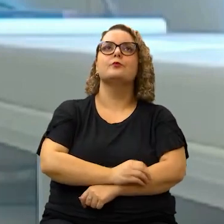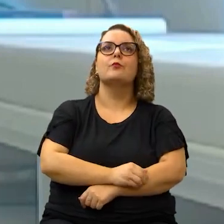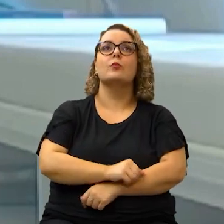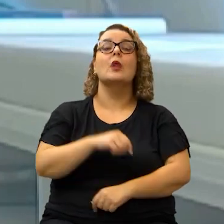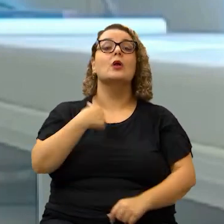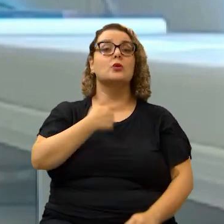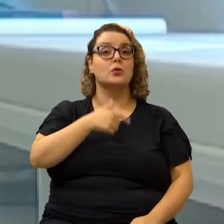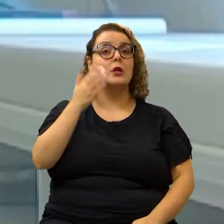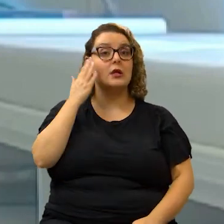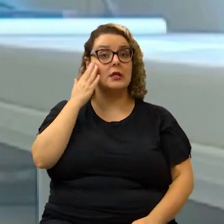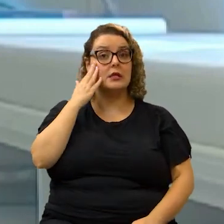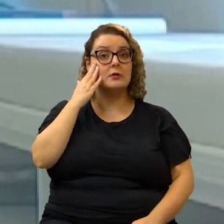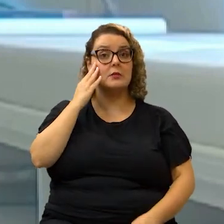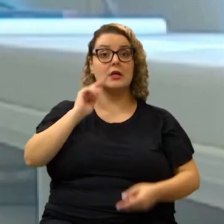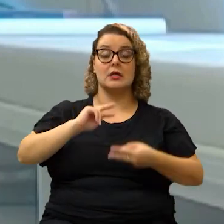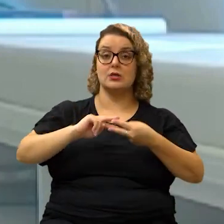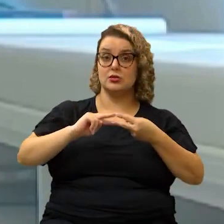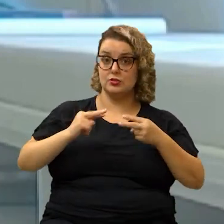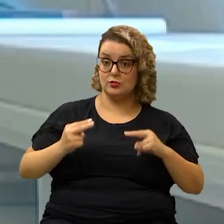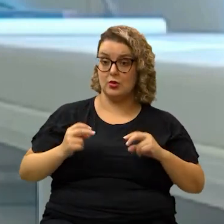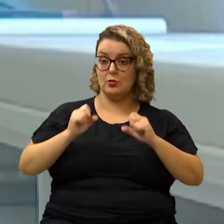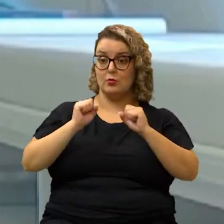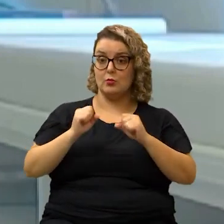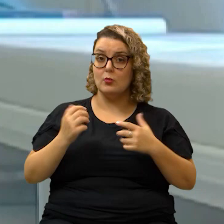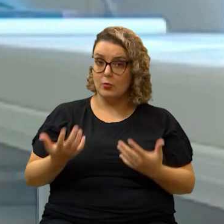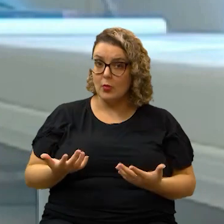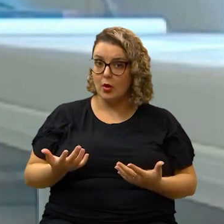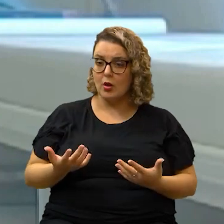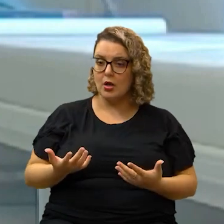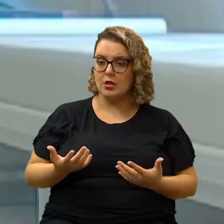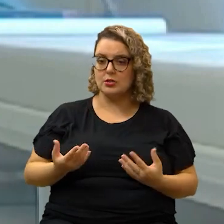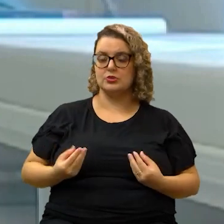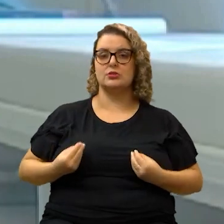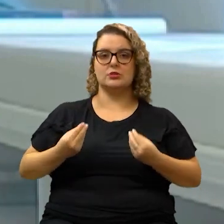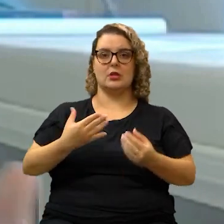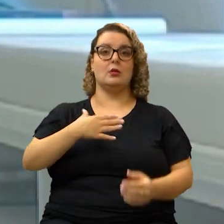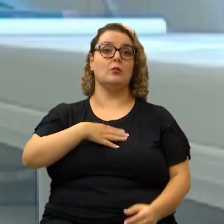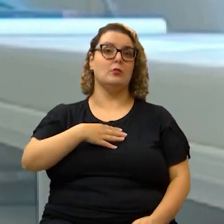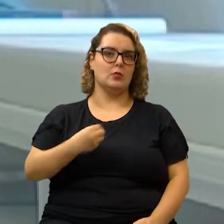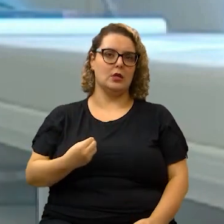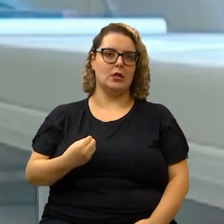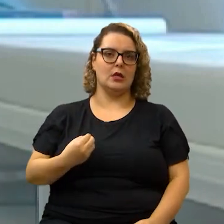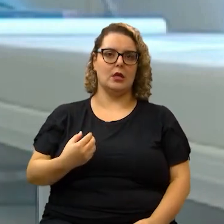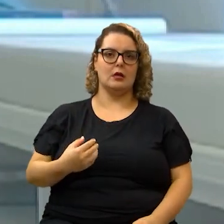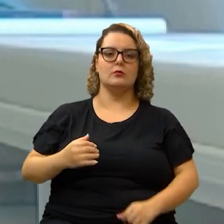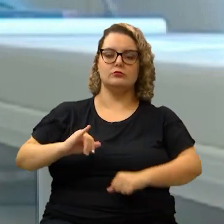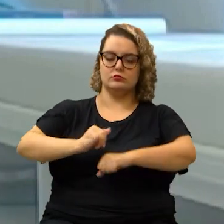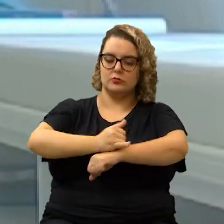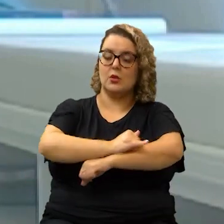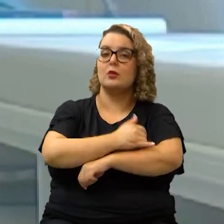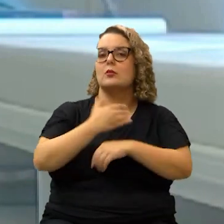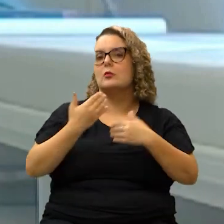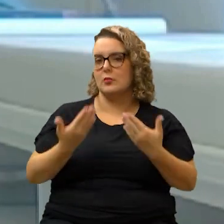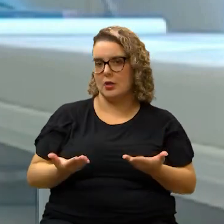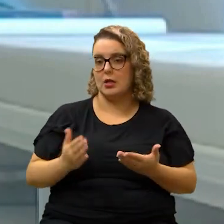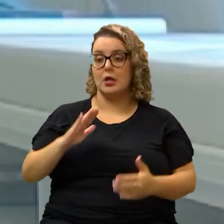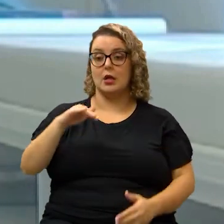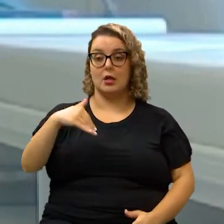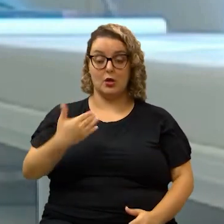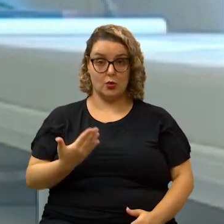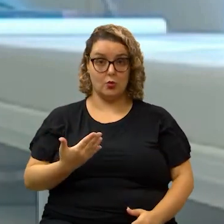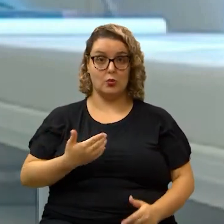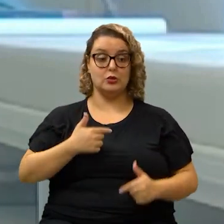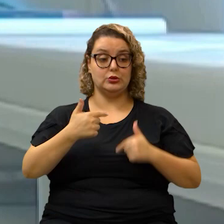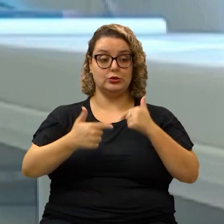A gente sabe que a genética pode levar para o seu filho essa condição de obesidade, né? E quando